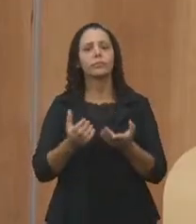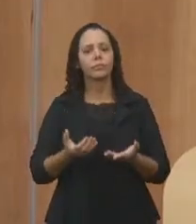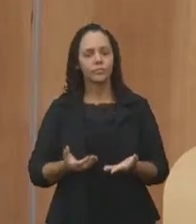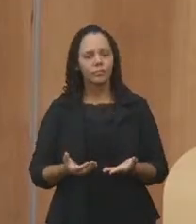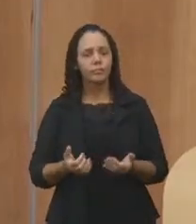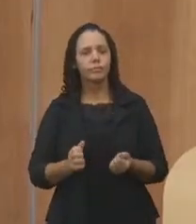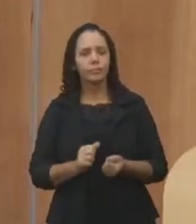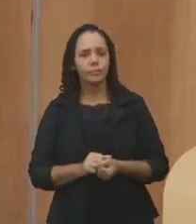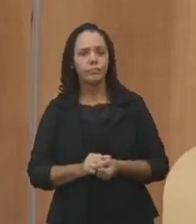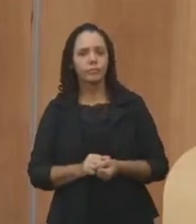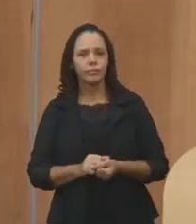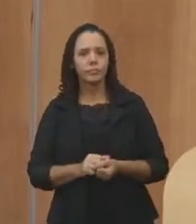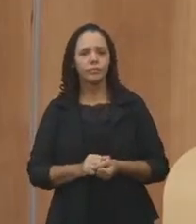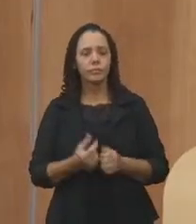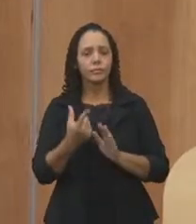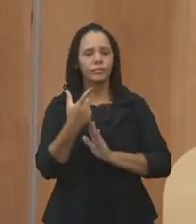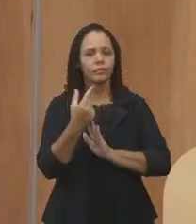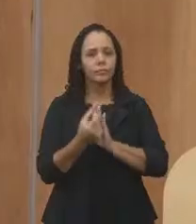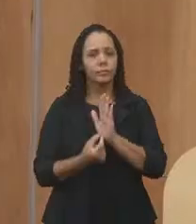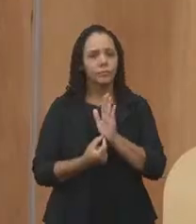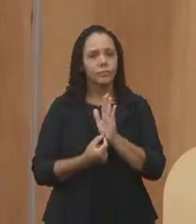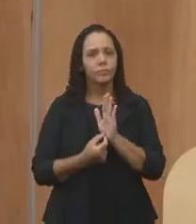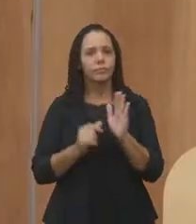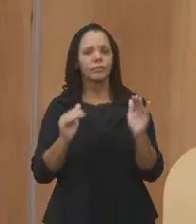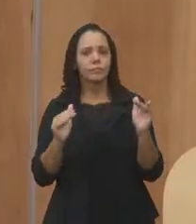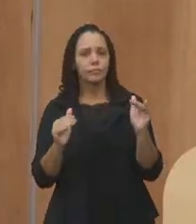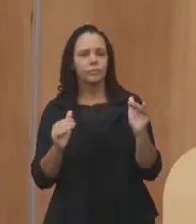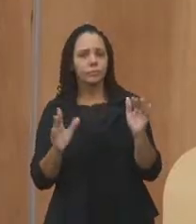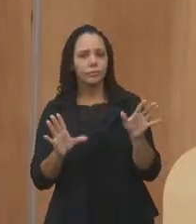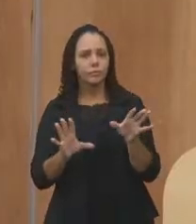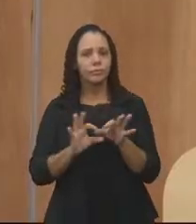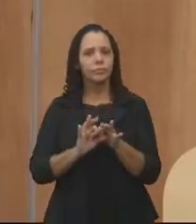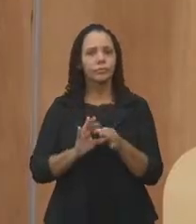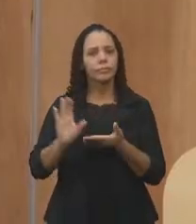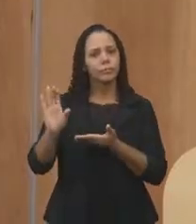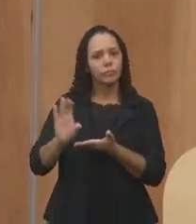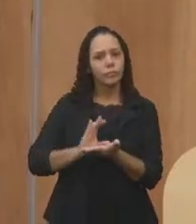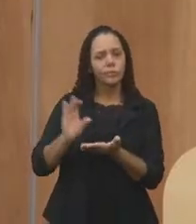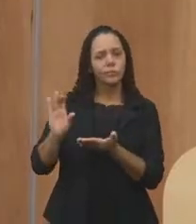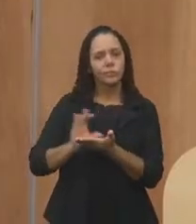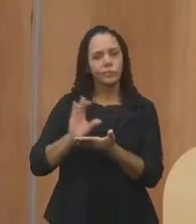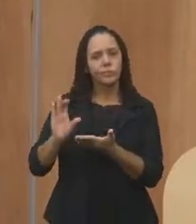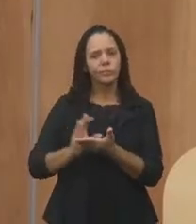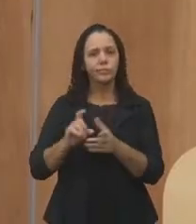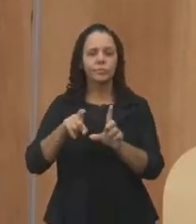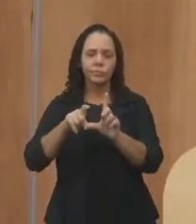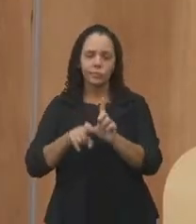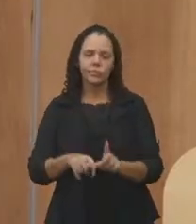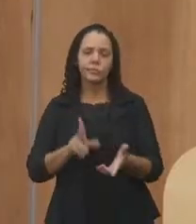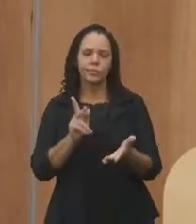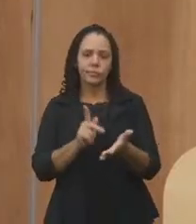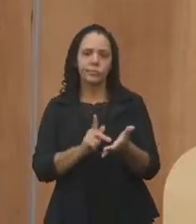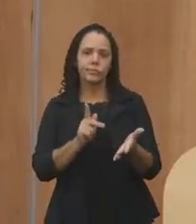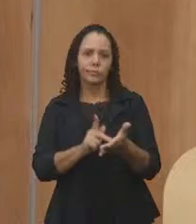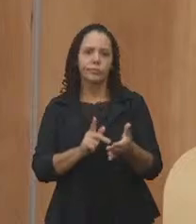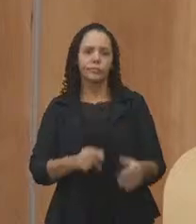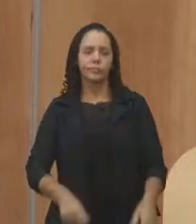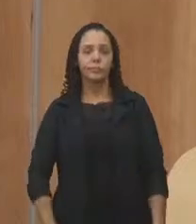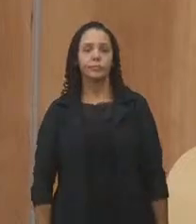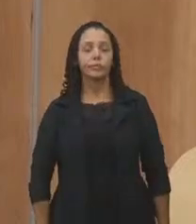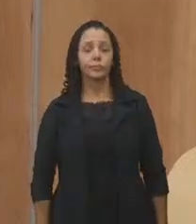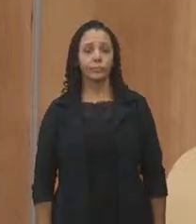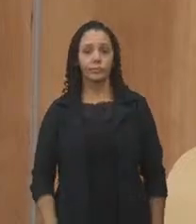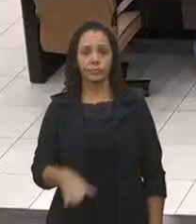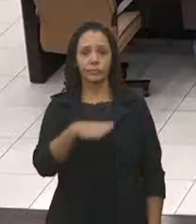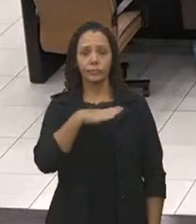de ter um orçamento muito atrelado a esses repasses da União e do Estado, e dependemos bastante disso. O município